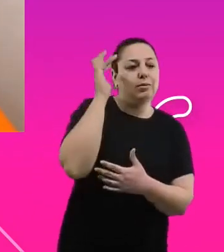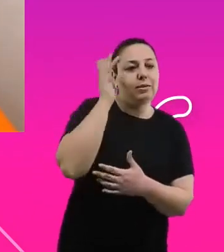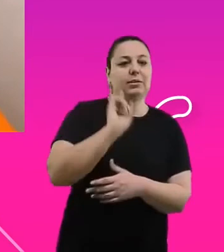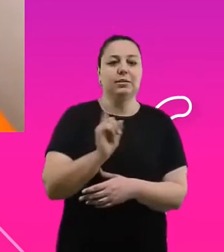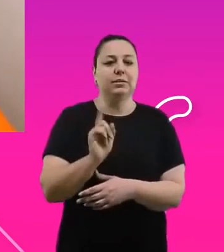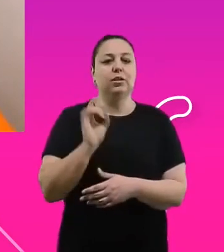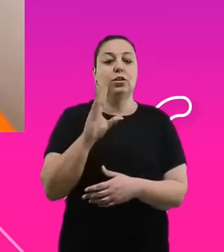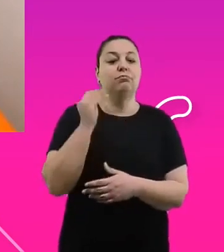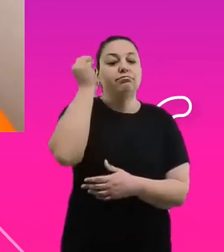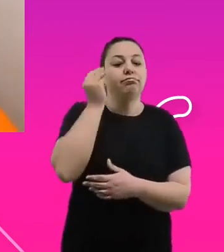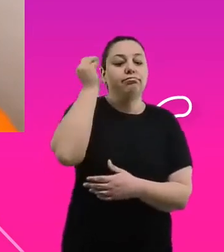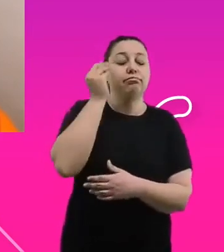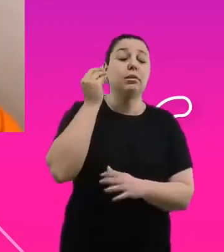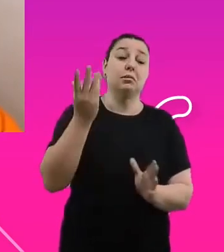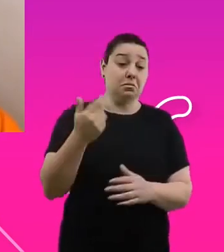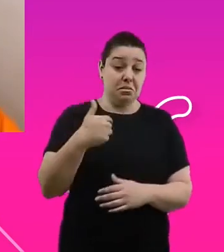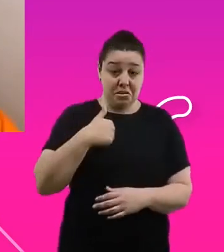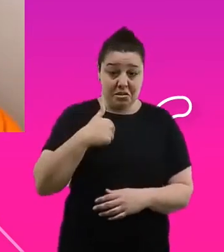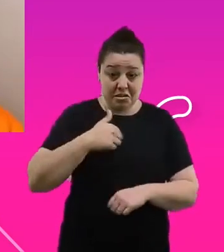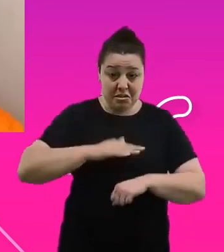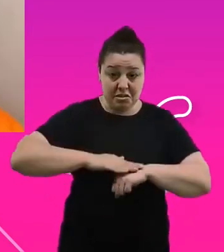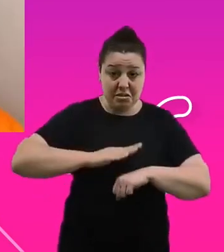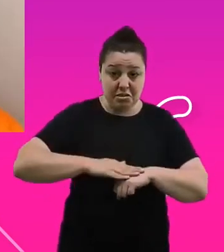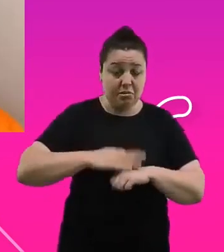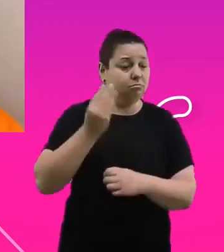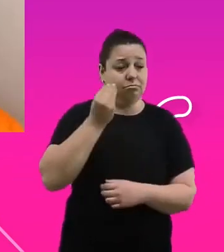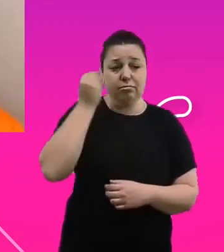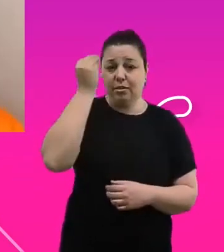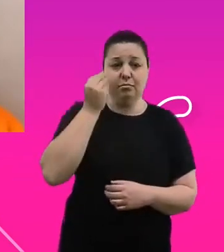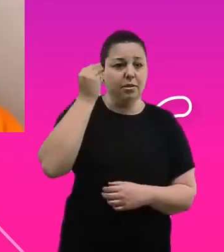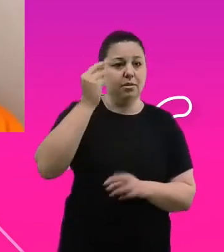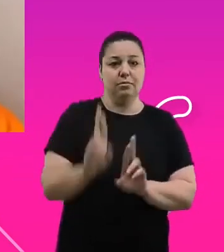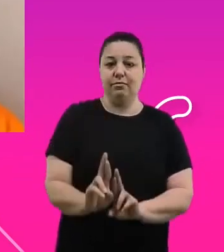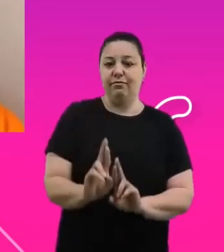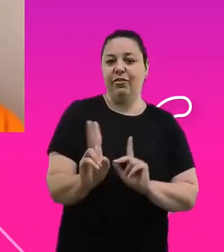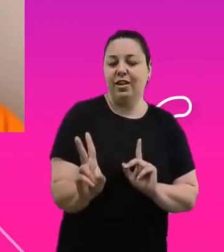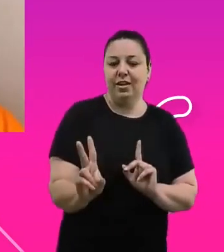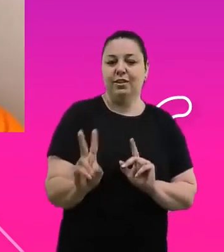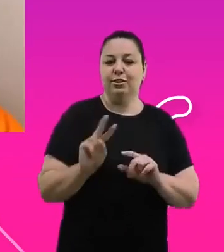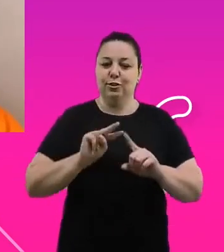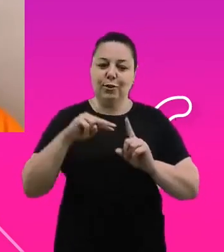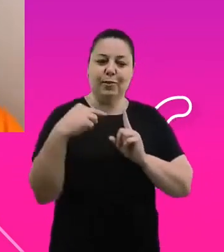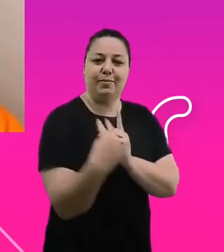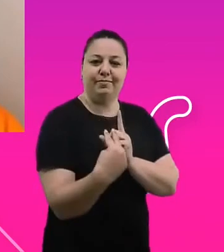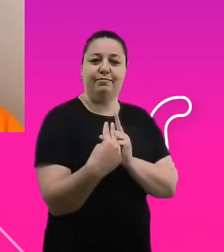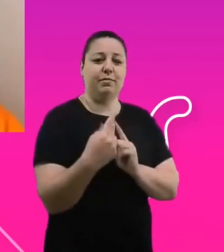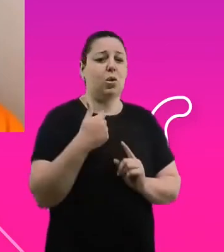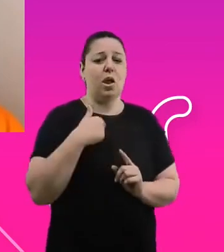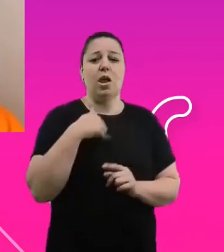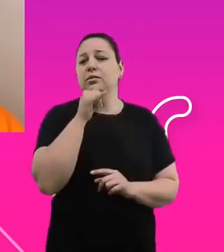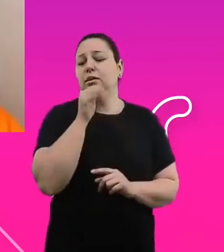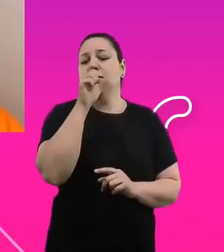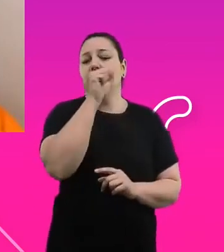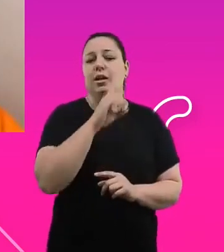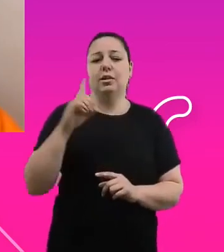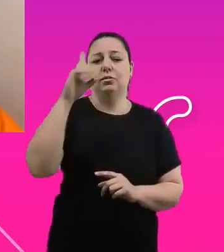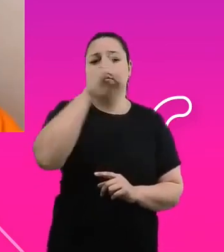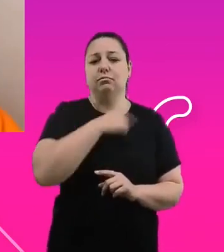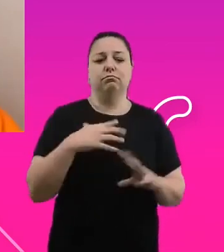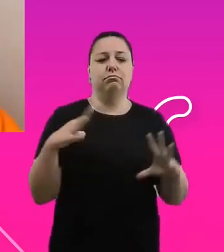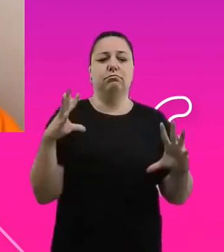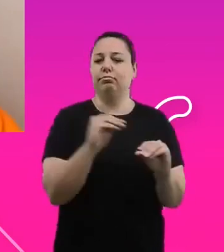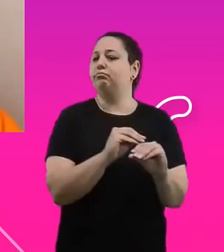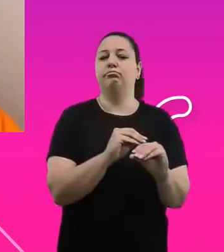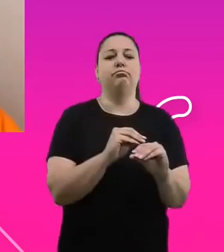tenho experimentado justamente o oposto. Eu tenho desligado final de semana, não tenho postado mais